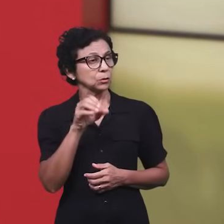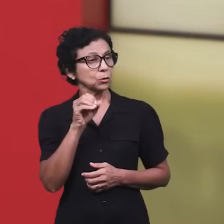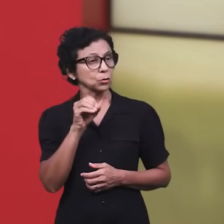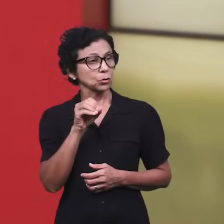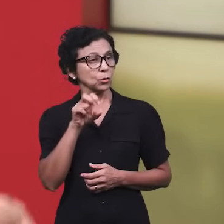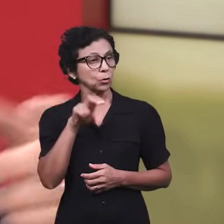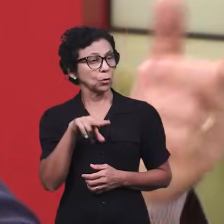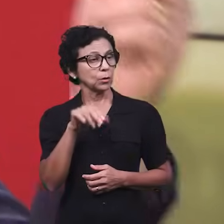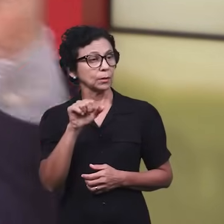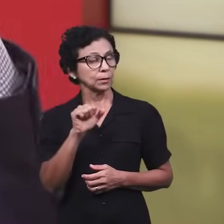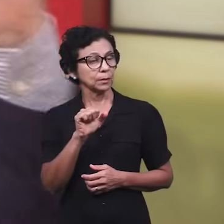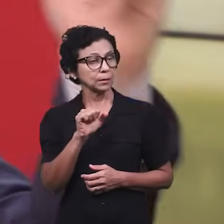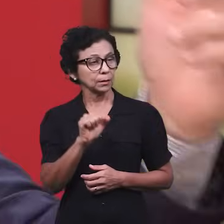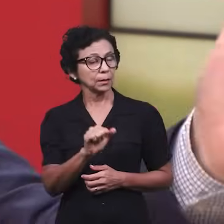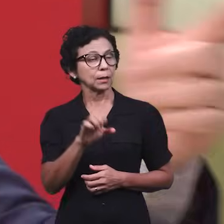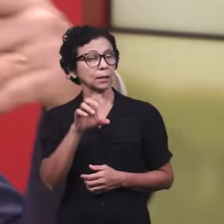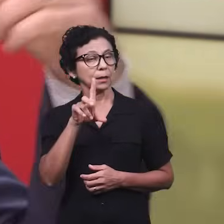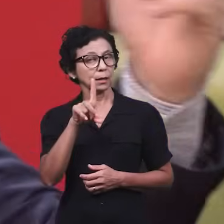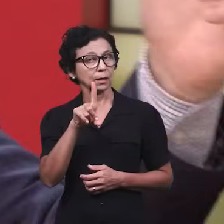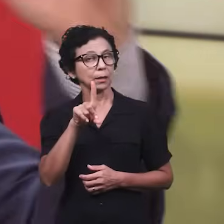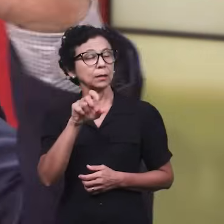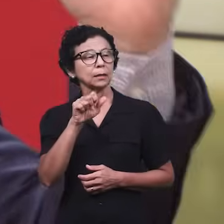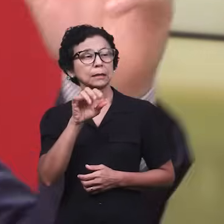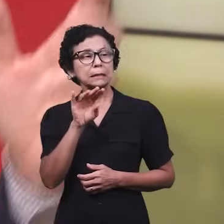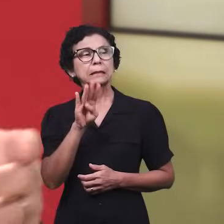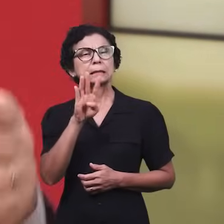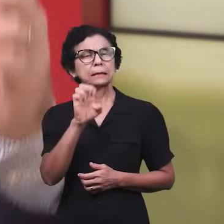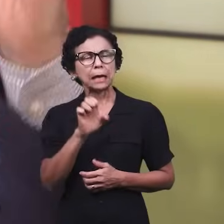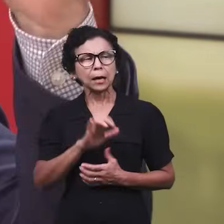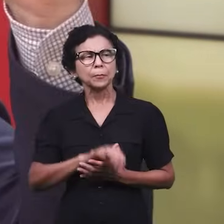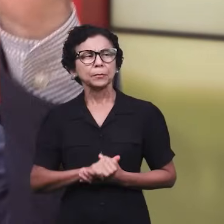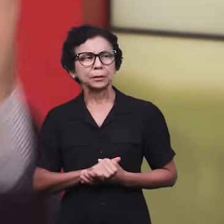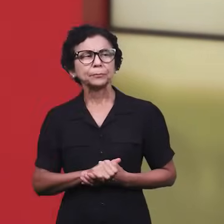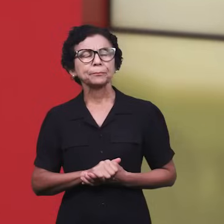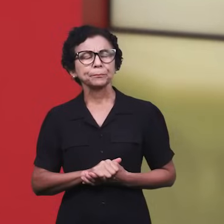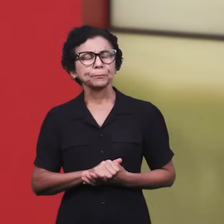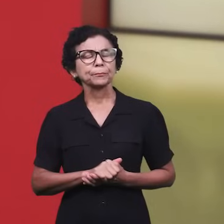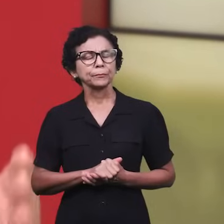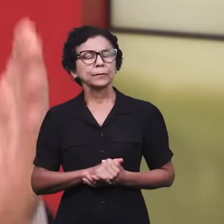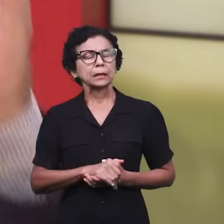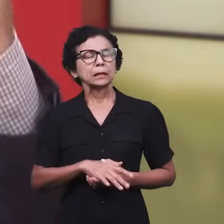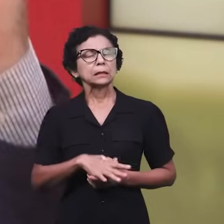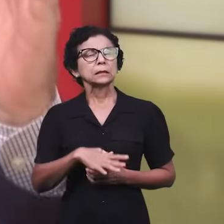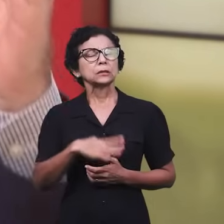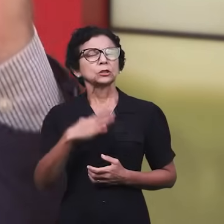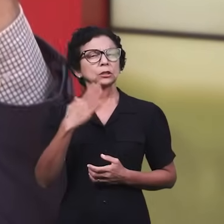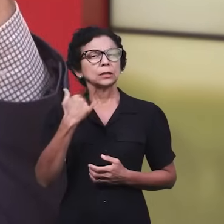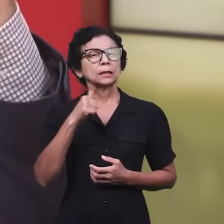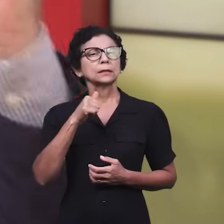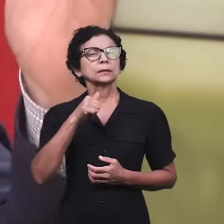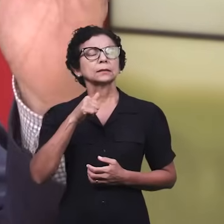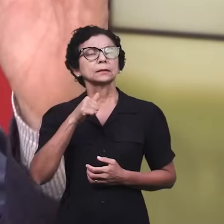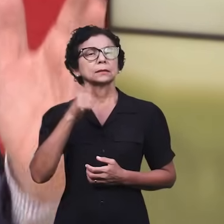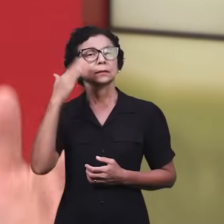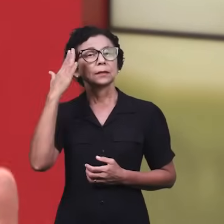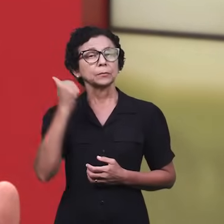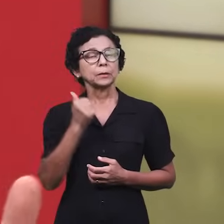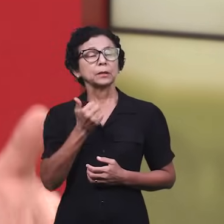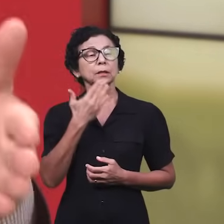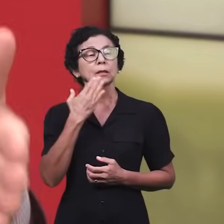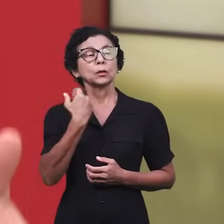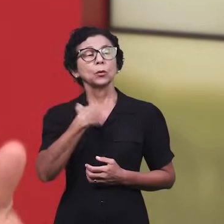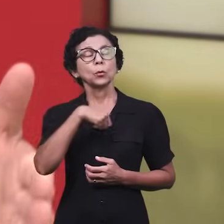orientação não foi uma que ouviram de qualquer lugar não nosso pai jonadab filho de